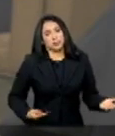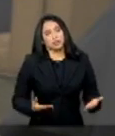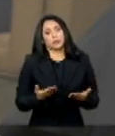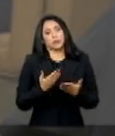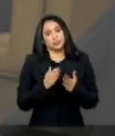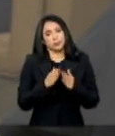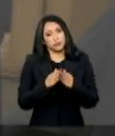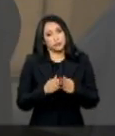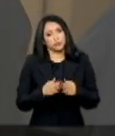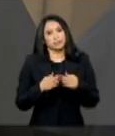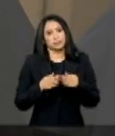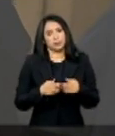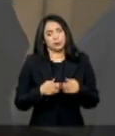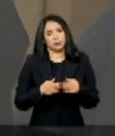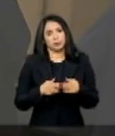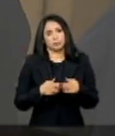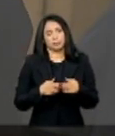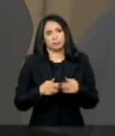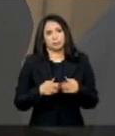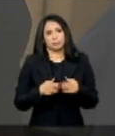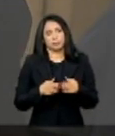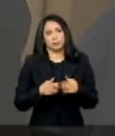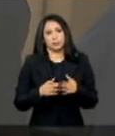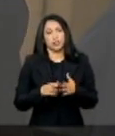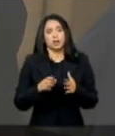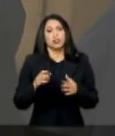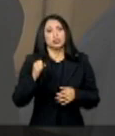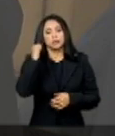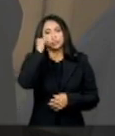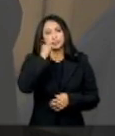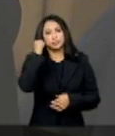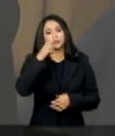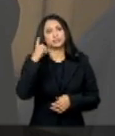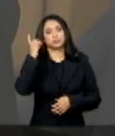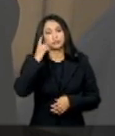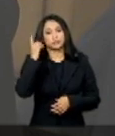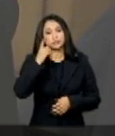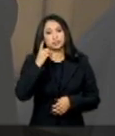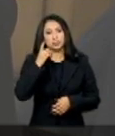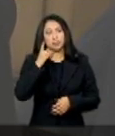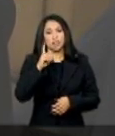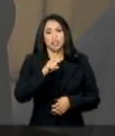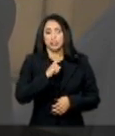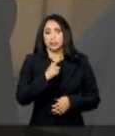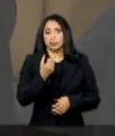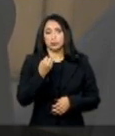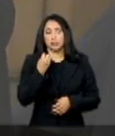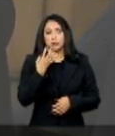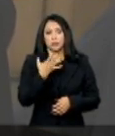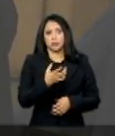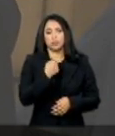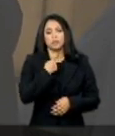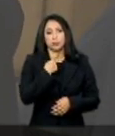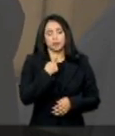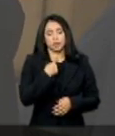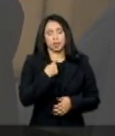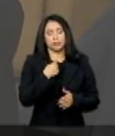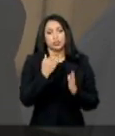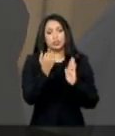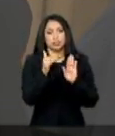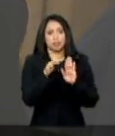aqui os parlamentares não incluídos aqui de boa fé nos casos específicos conceito para os senhores